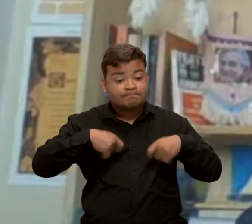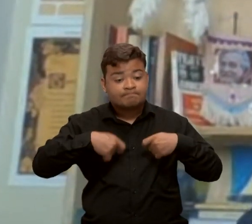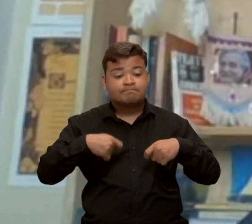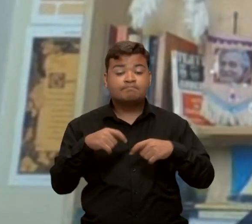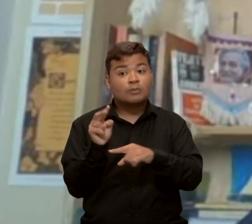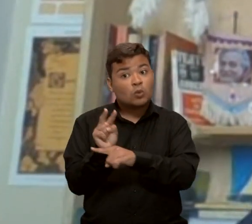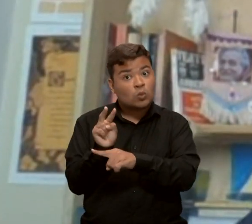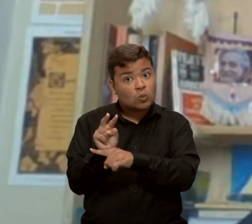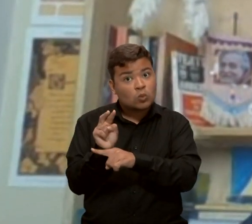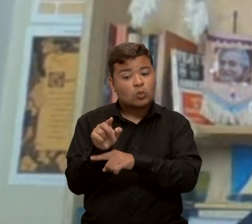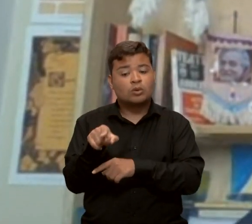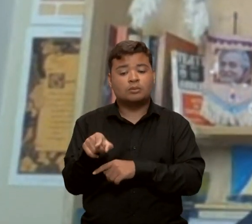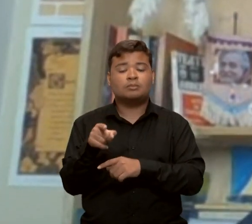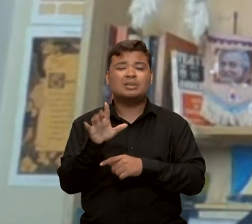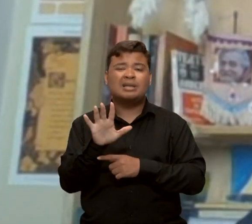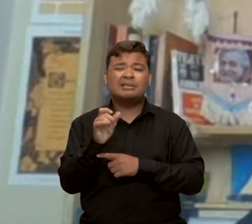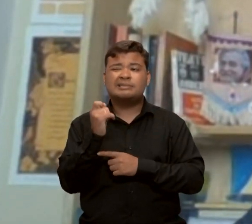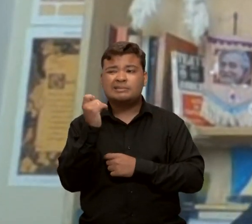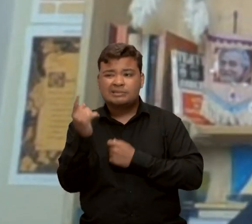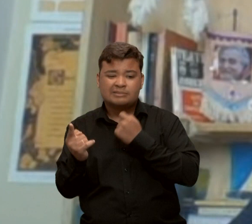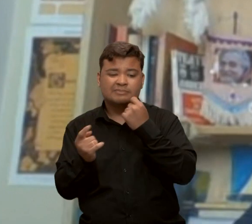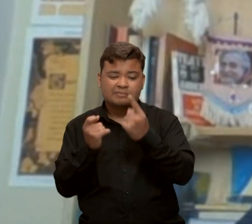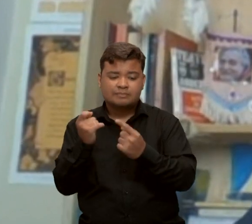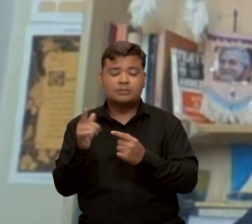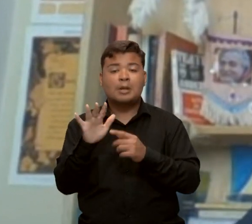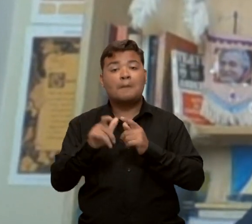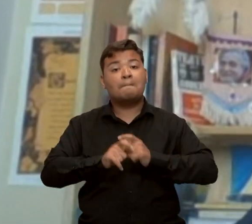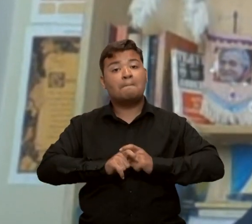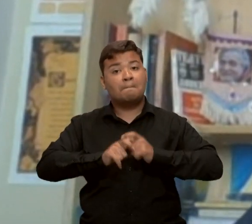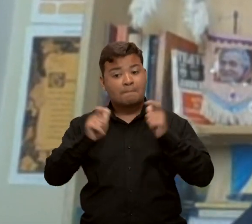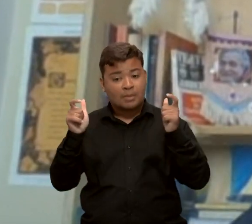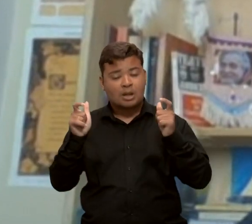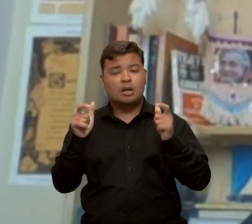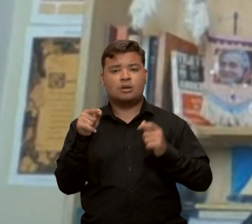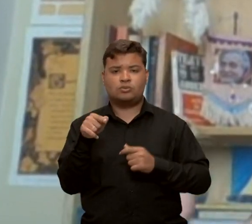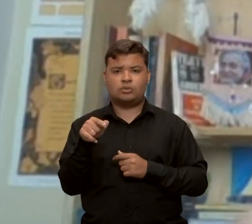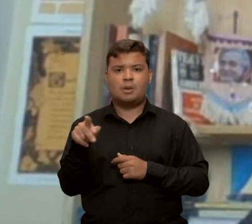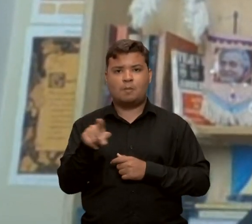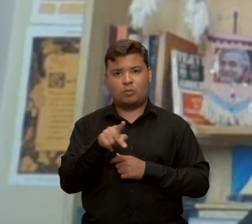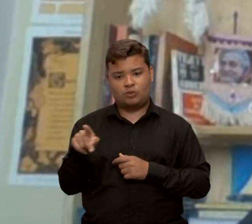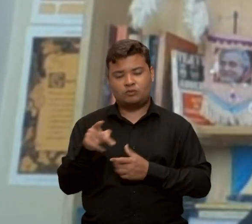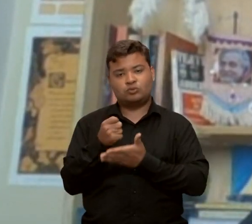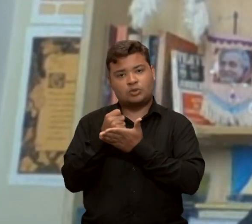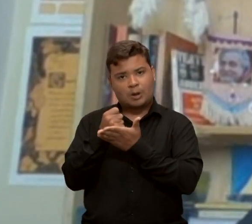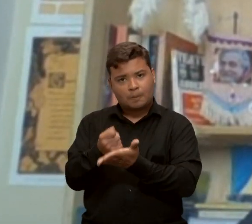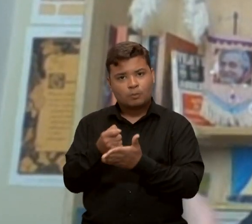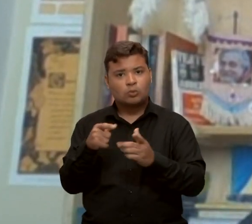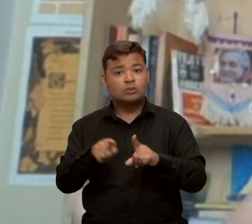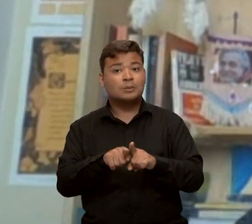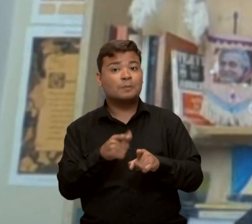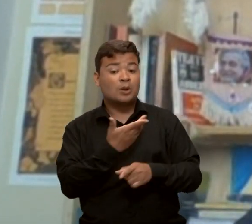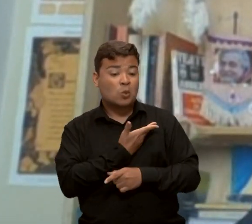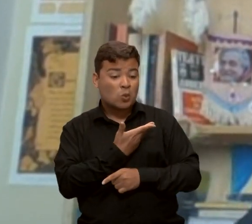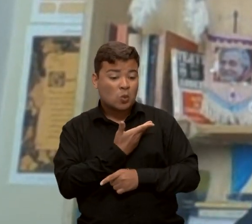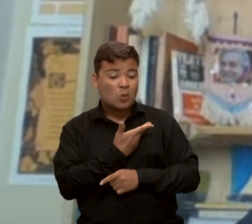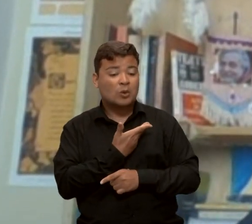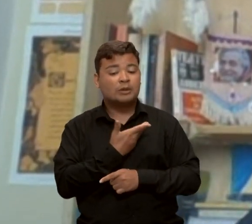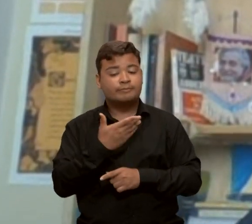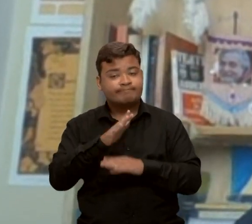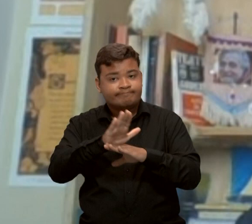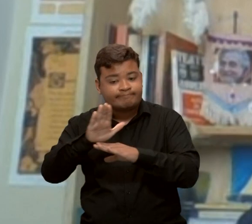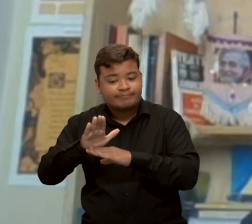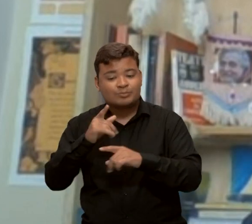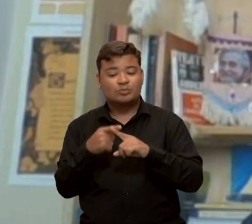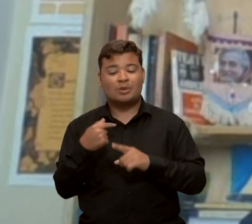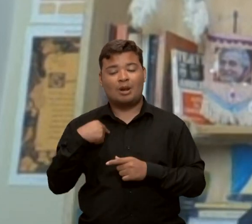ele está no grupo de exceções, a maioria com o professor de apoio, inclusive com a ajuda dos colegas, porque eu tenho experiência também enquanto